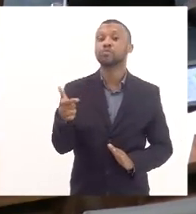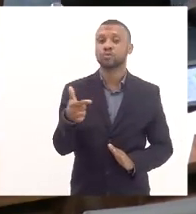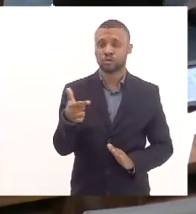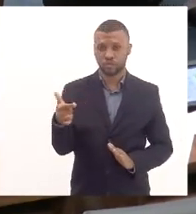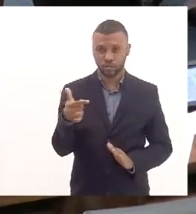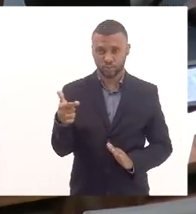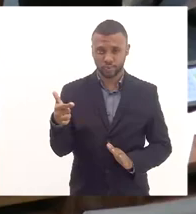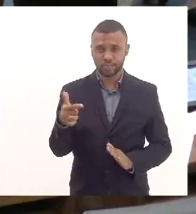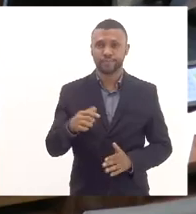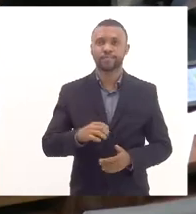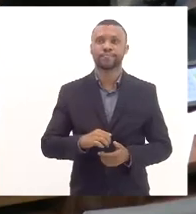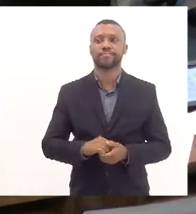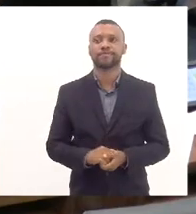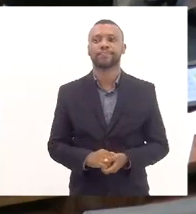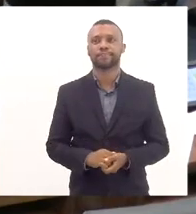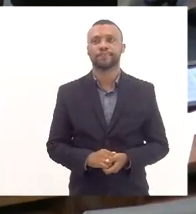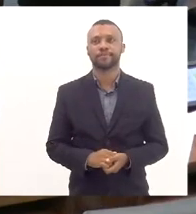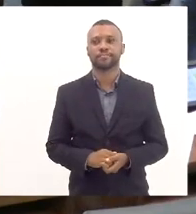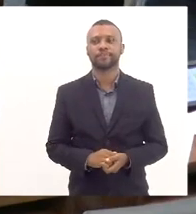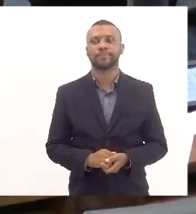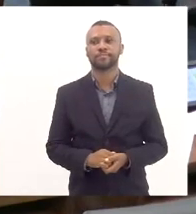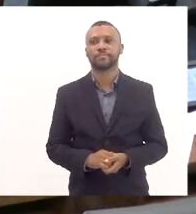297422 1022e